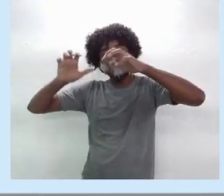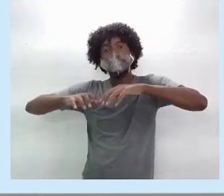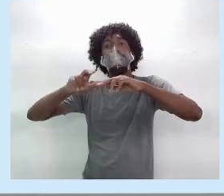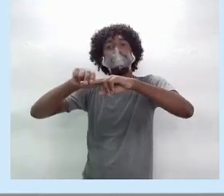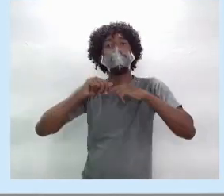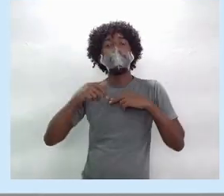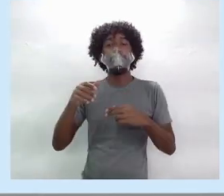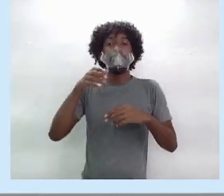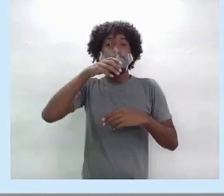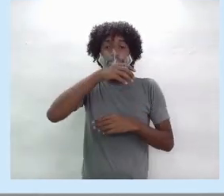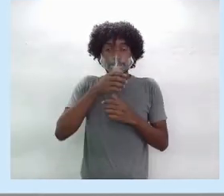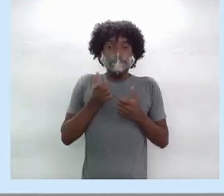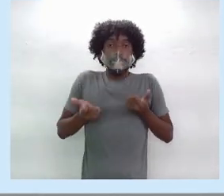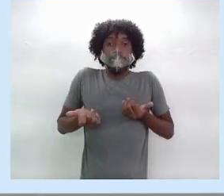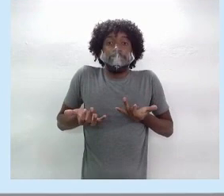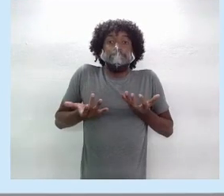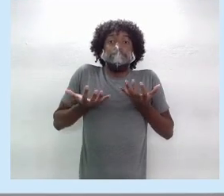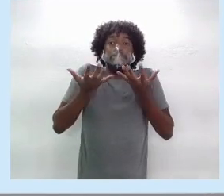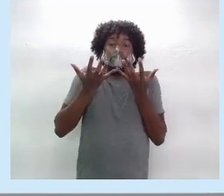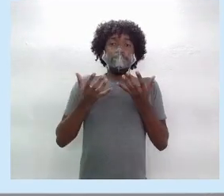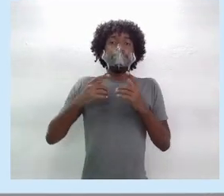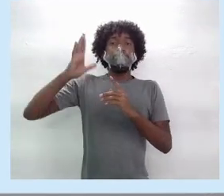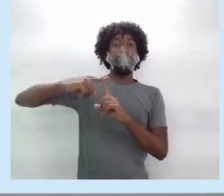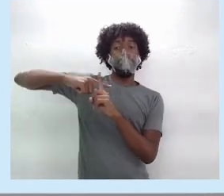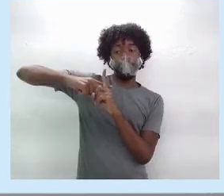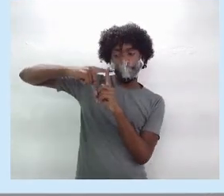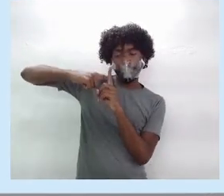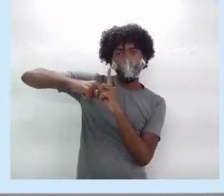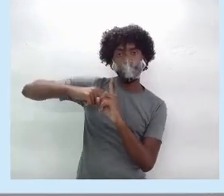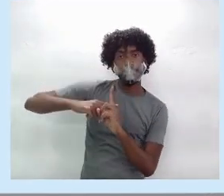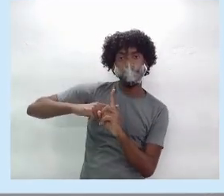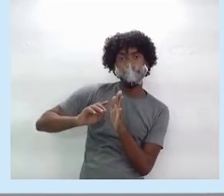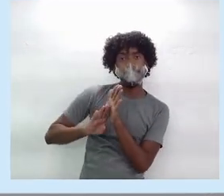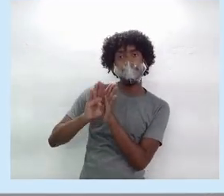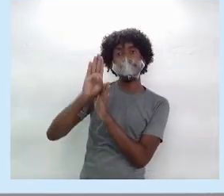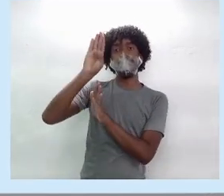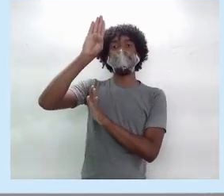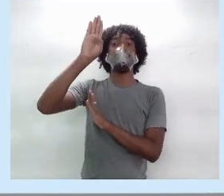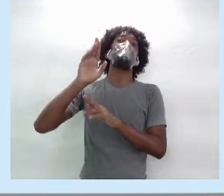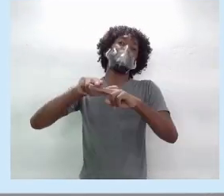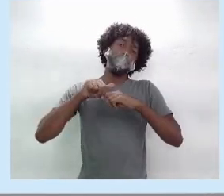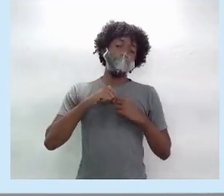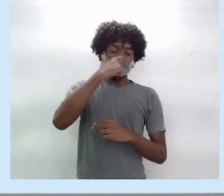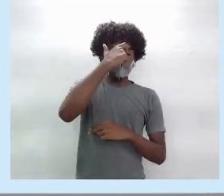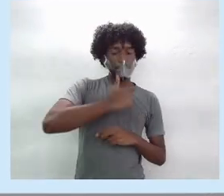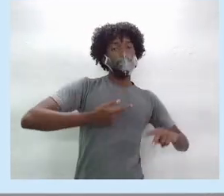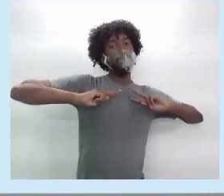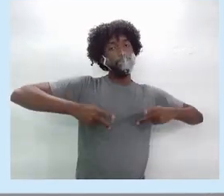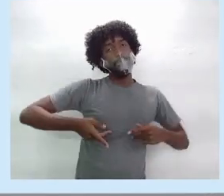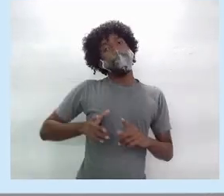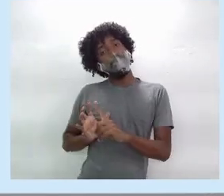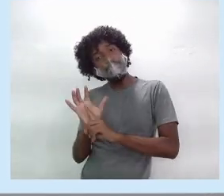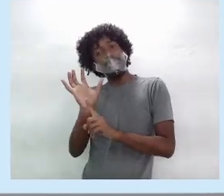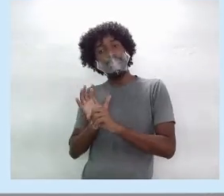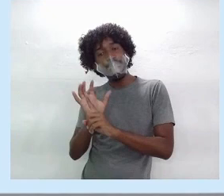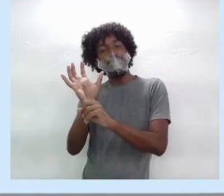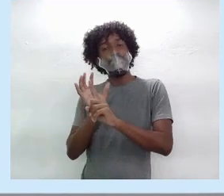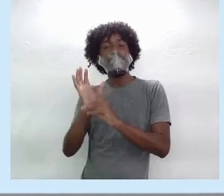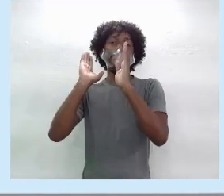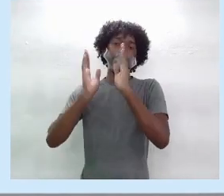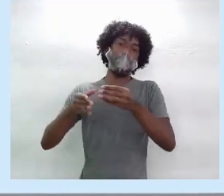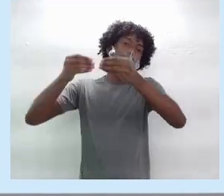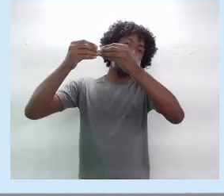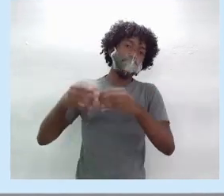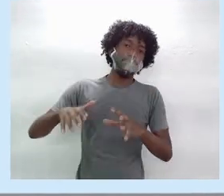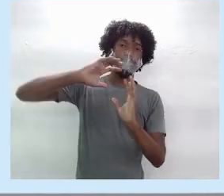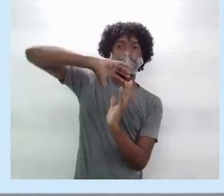da temperatura média global da Terra, que é um homem que interfere em relação a essa